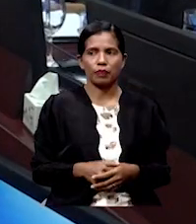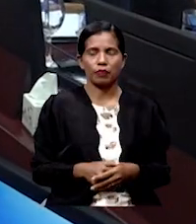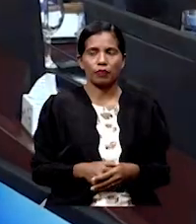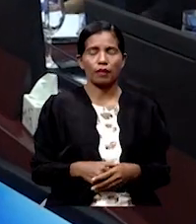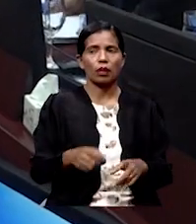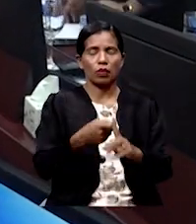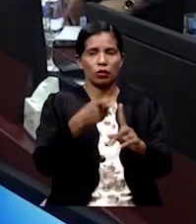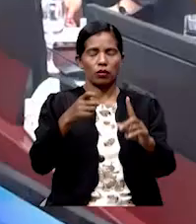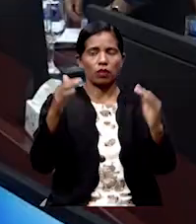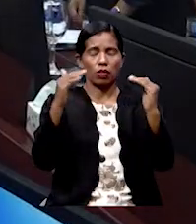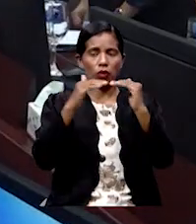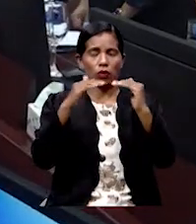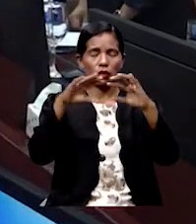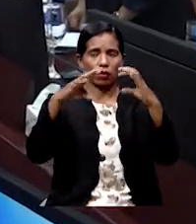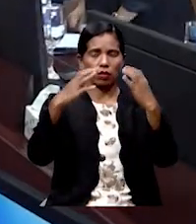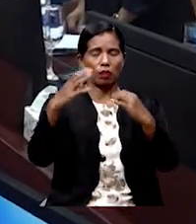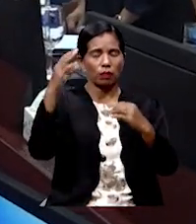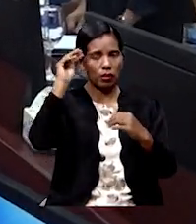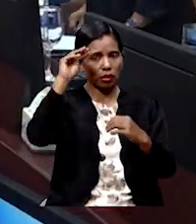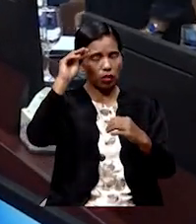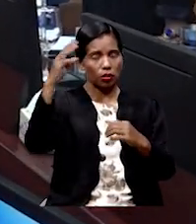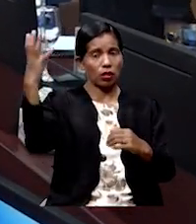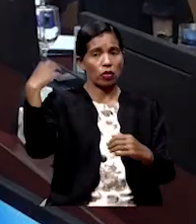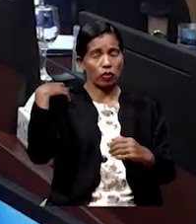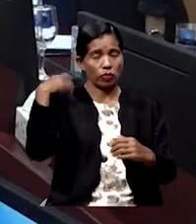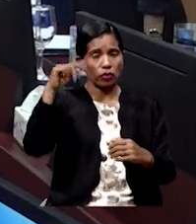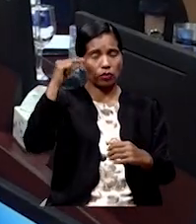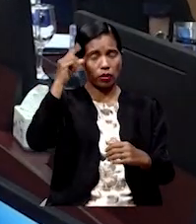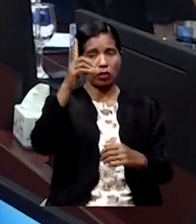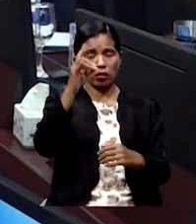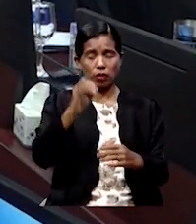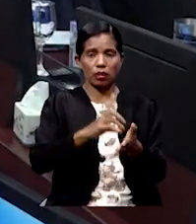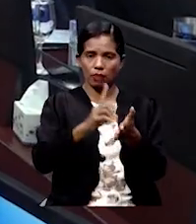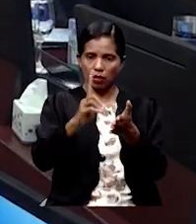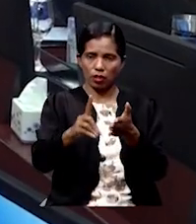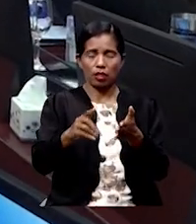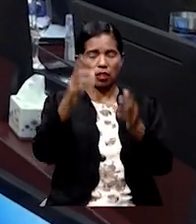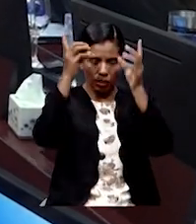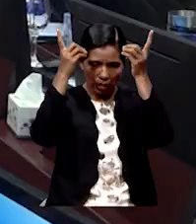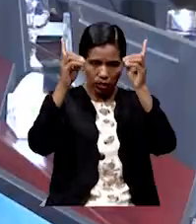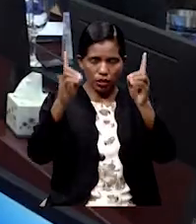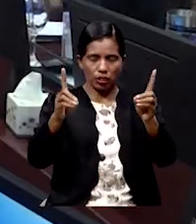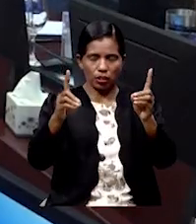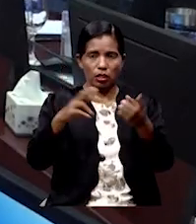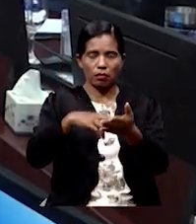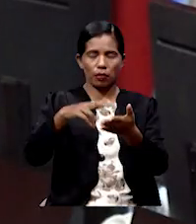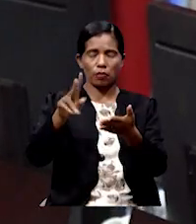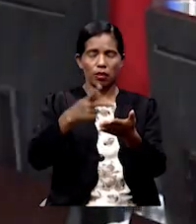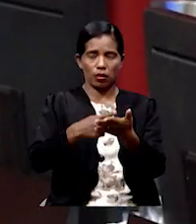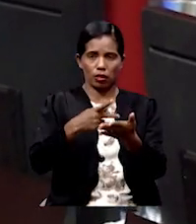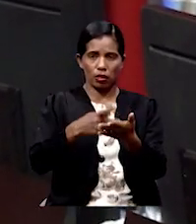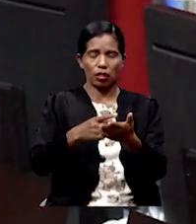Lehusia reunião do Conselho Ministro e a Palácio Governo dele, semana né, decide aprovar projeto resolução Parlamento Nacional Nian,